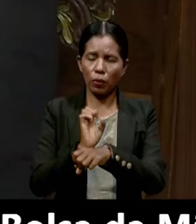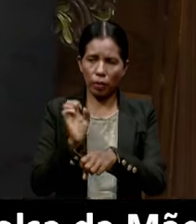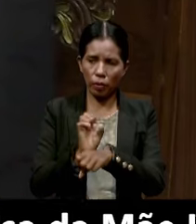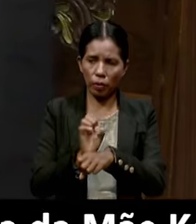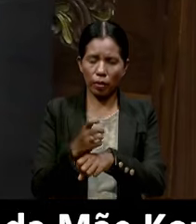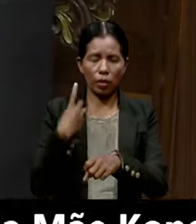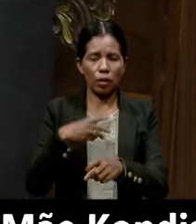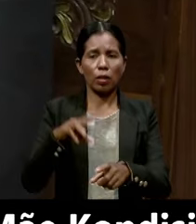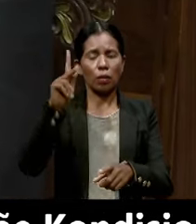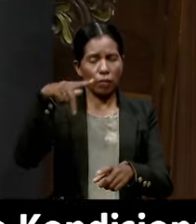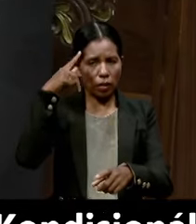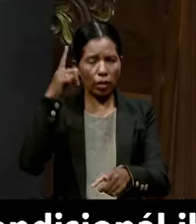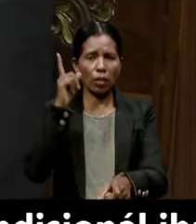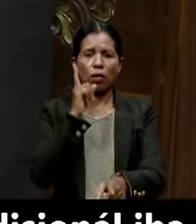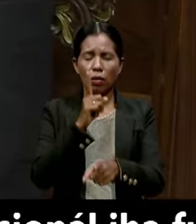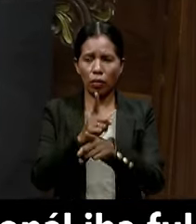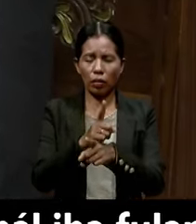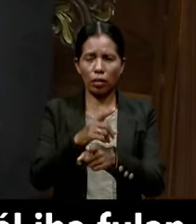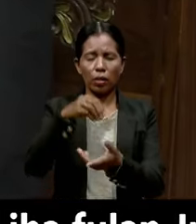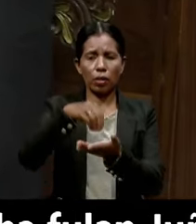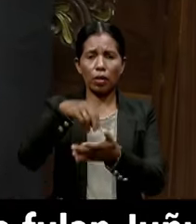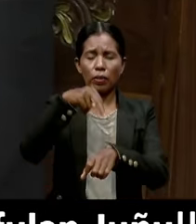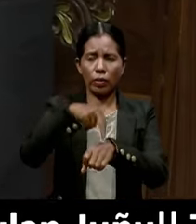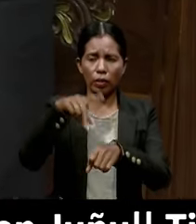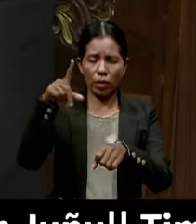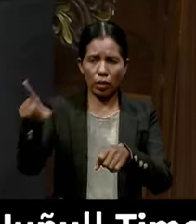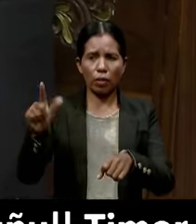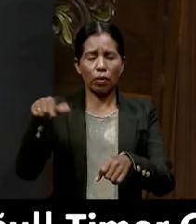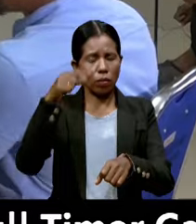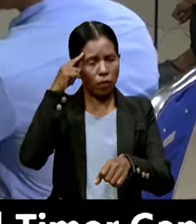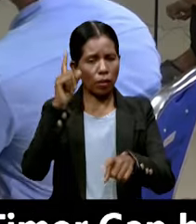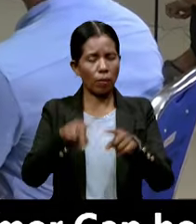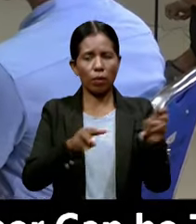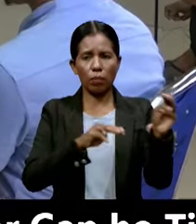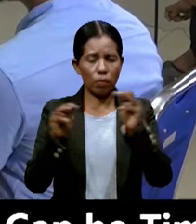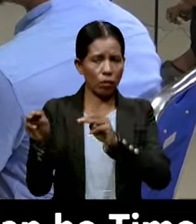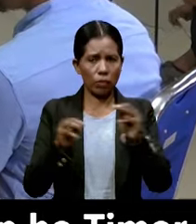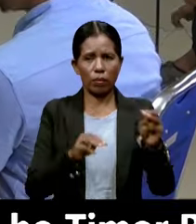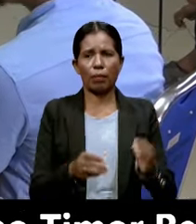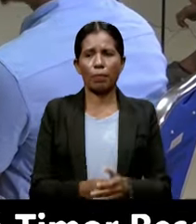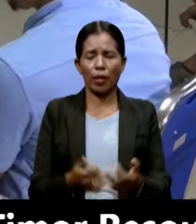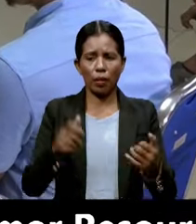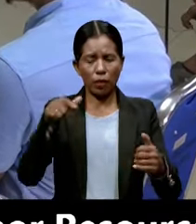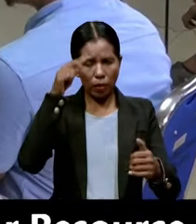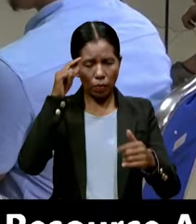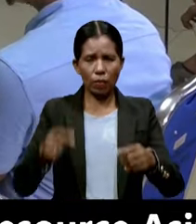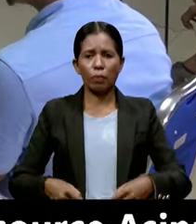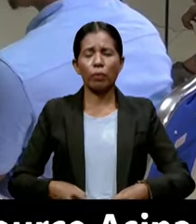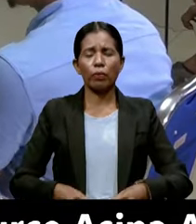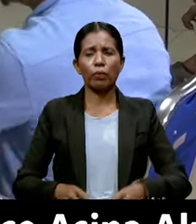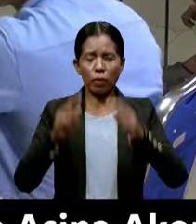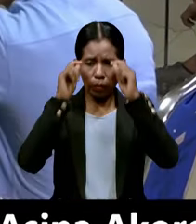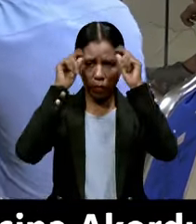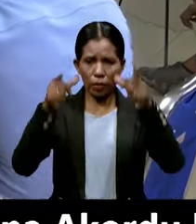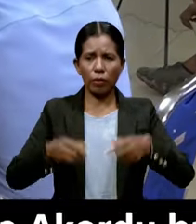política de que los política da neve e a consenso nacional que serve para o governo lá vem mudar o bater. Dadaung ne Timor-Leste foi niha industria hanesan